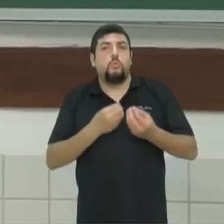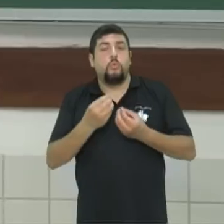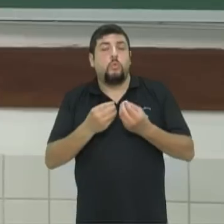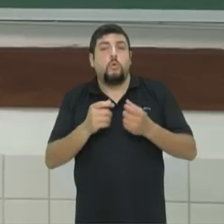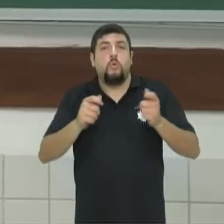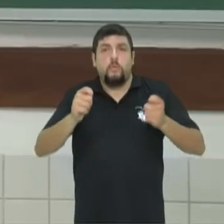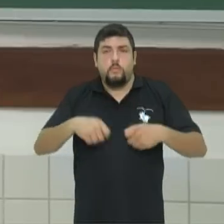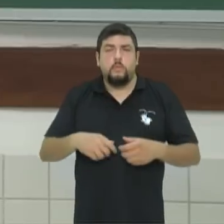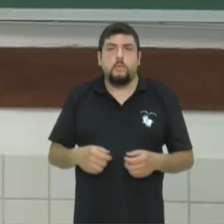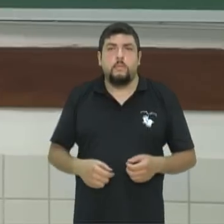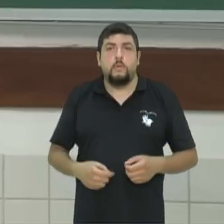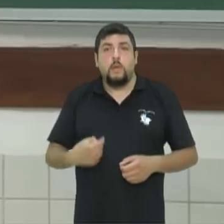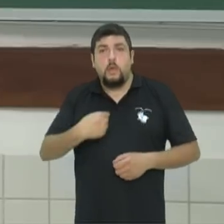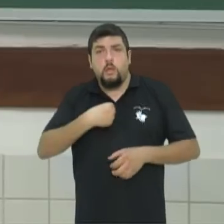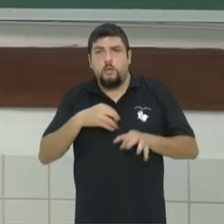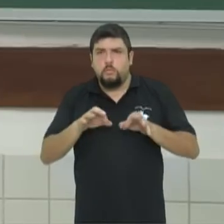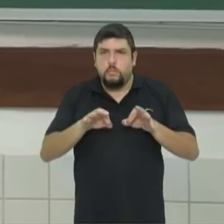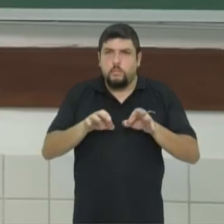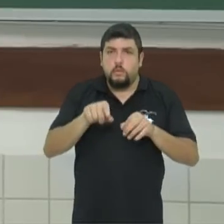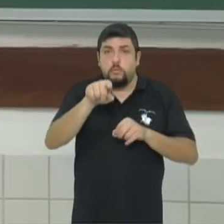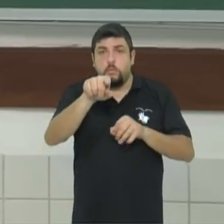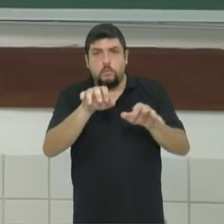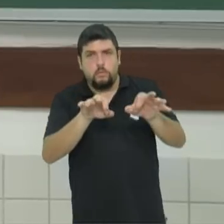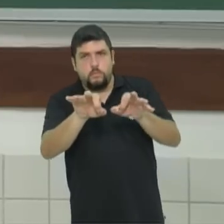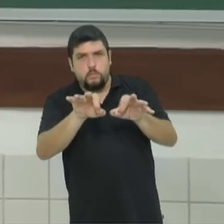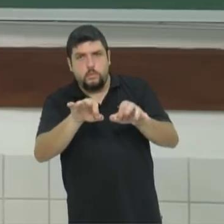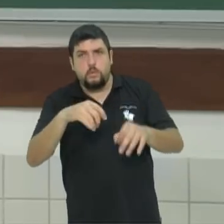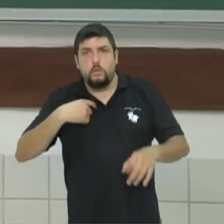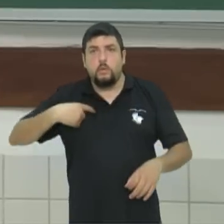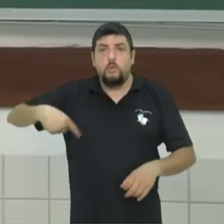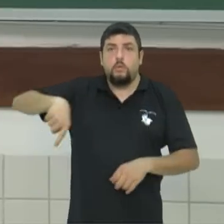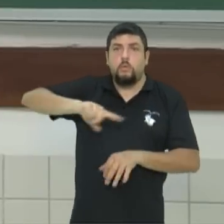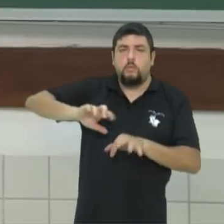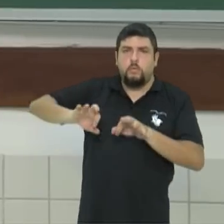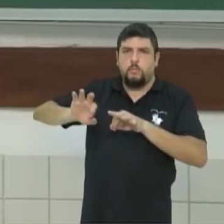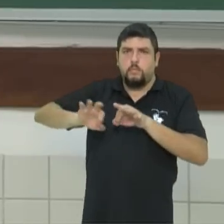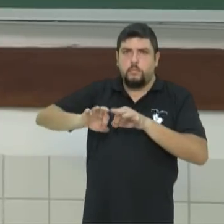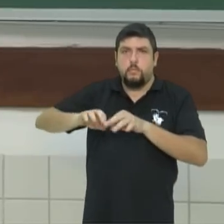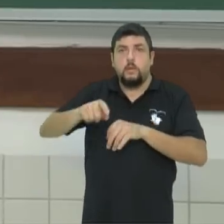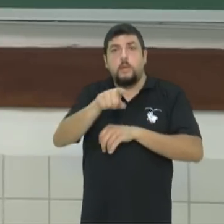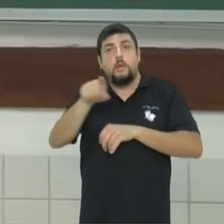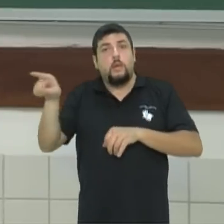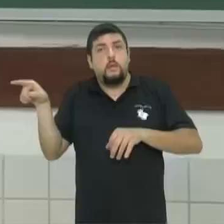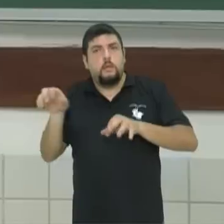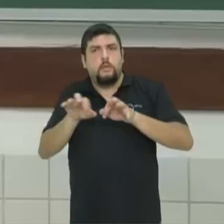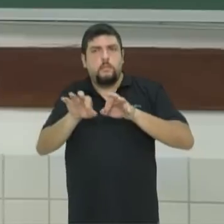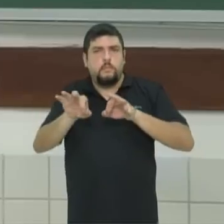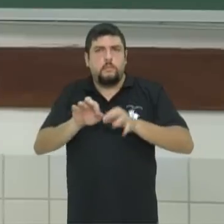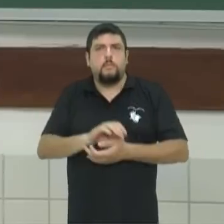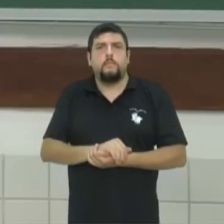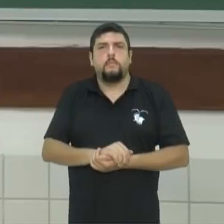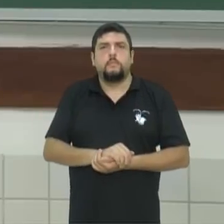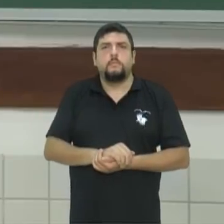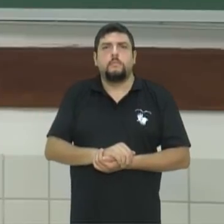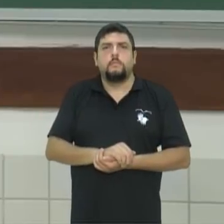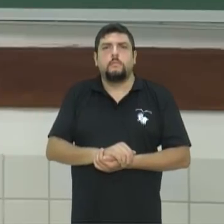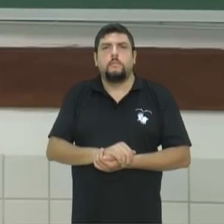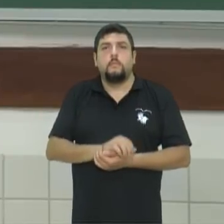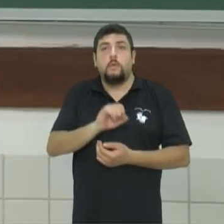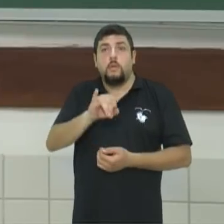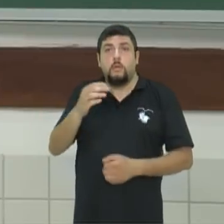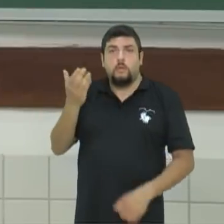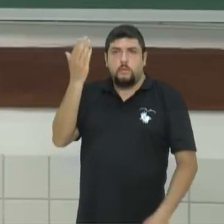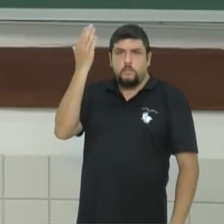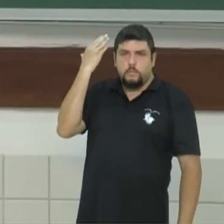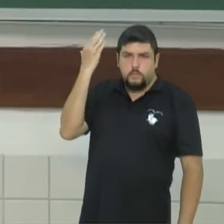ficaria? Eu planejo, tu planejas, ele planeja. Nós planejamos, vós planejais e eles planejam. Se for no pretérito perfeito,